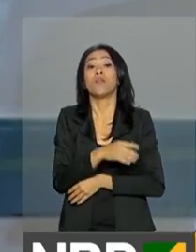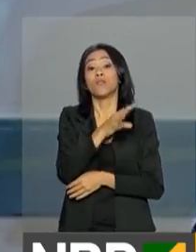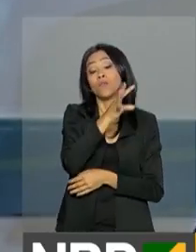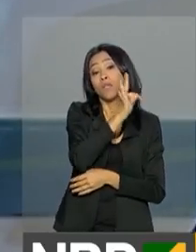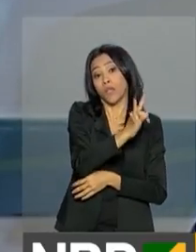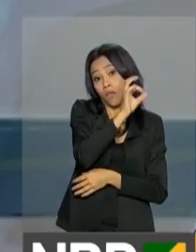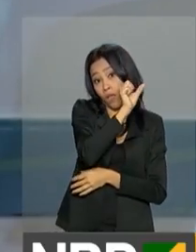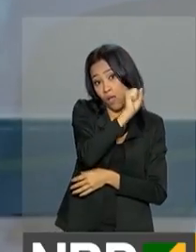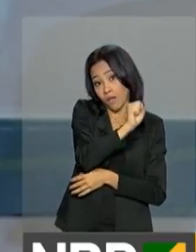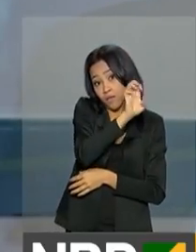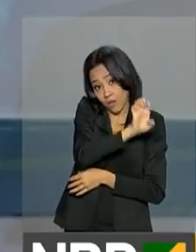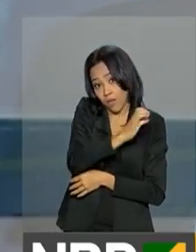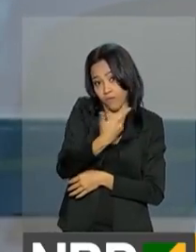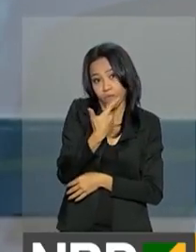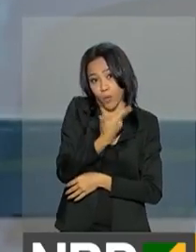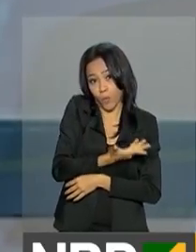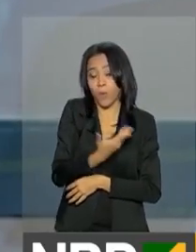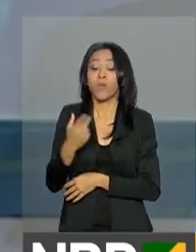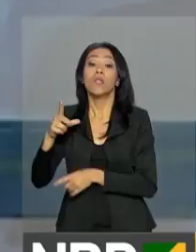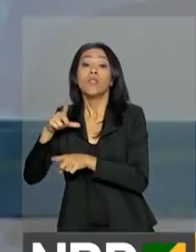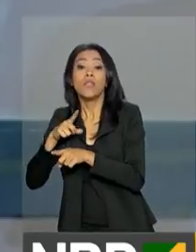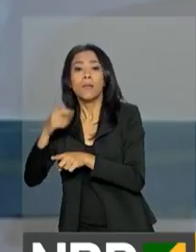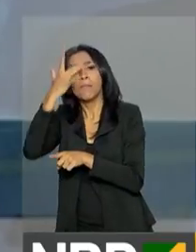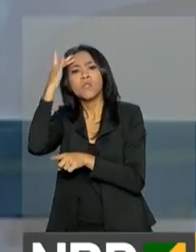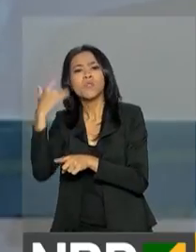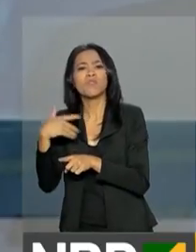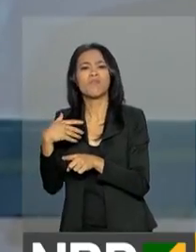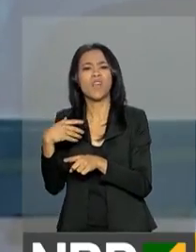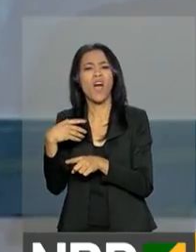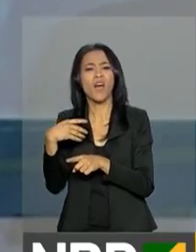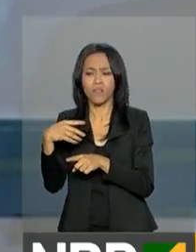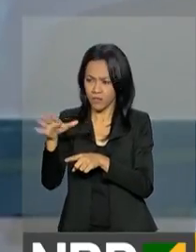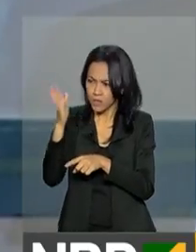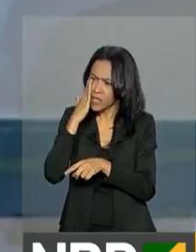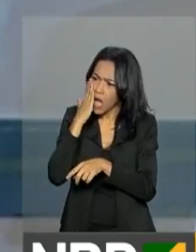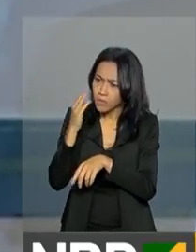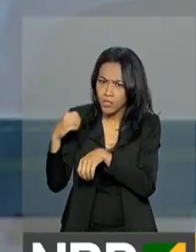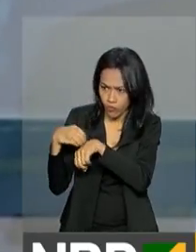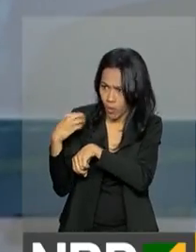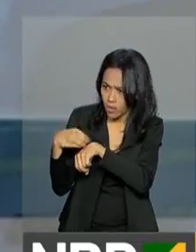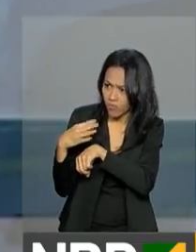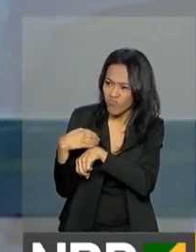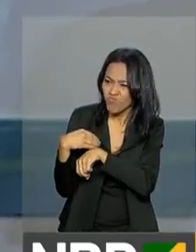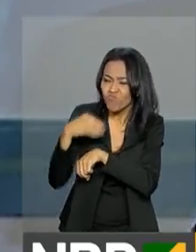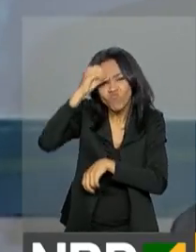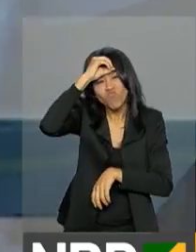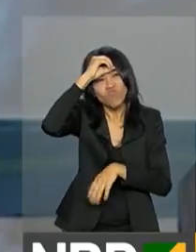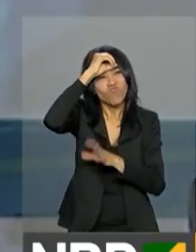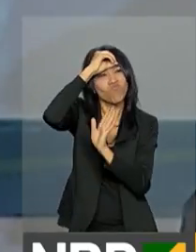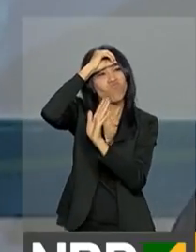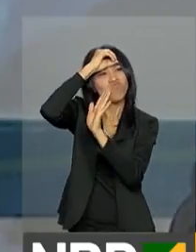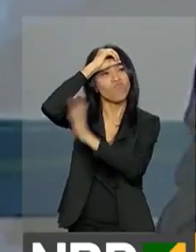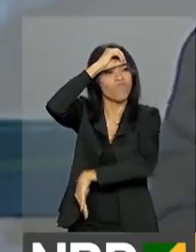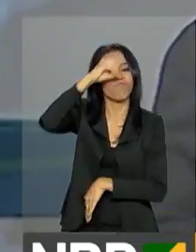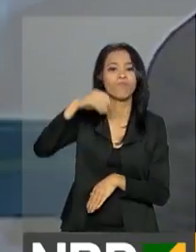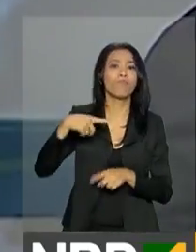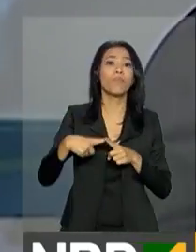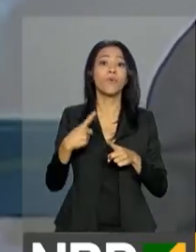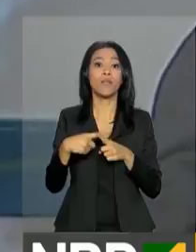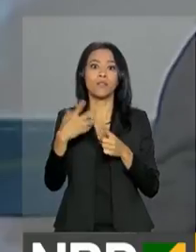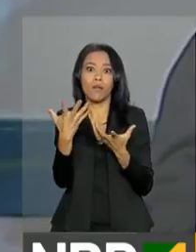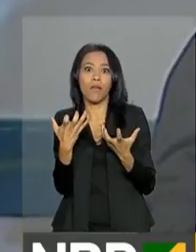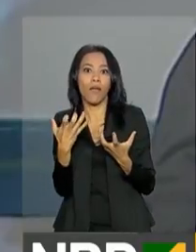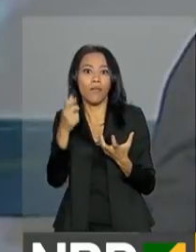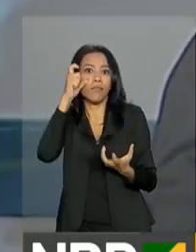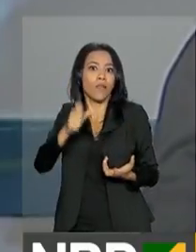haverá aqueles que apostam na desinformação, de olho nos próprios interesses. É interessante como, aqui vale a